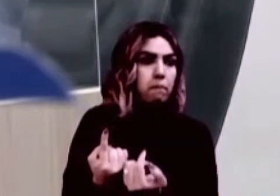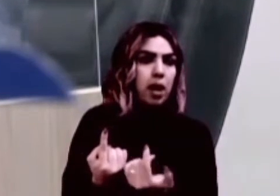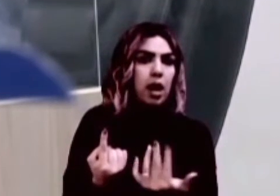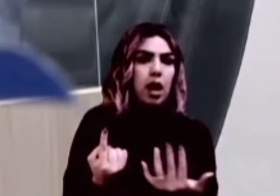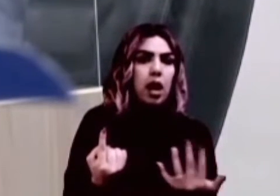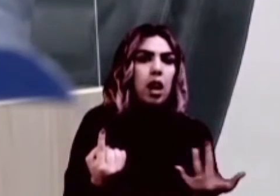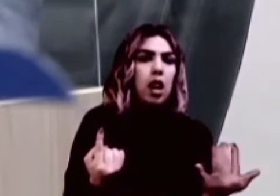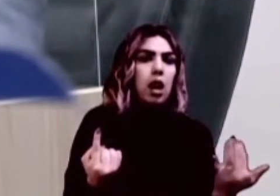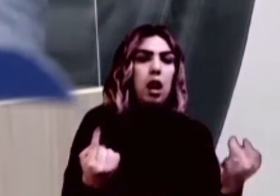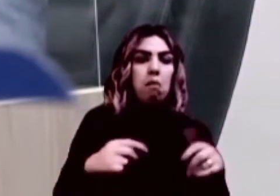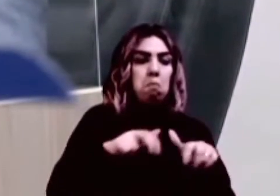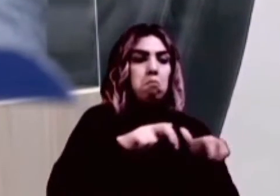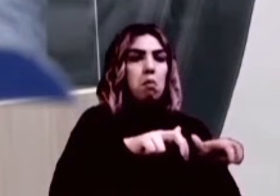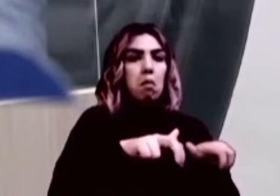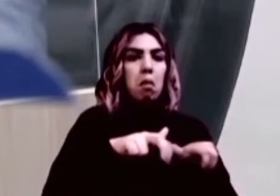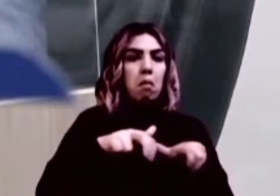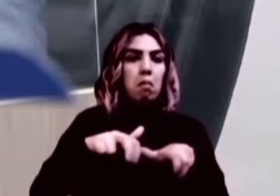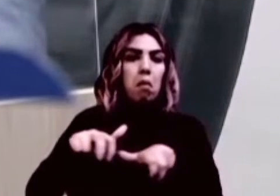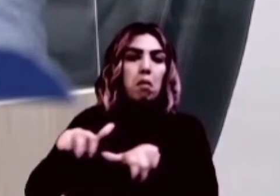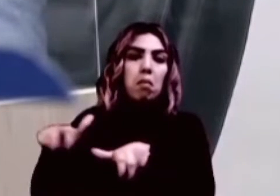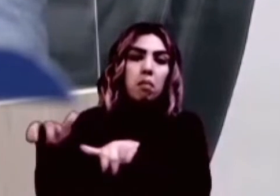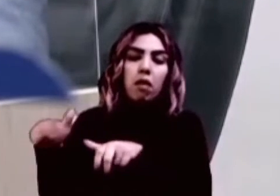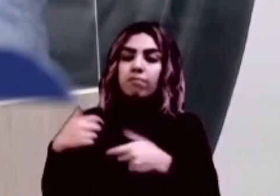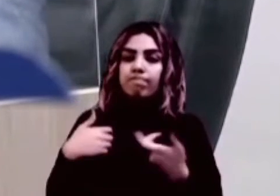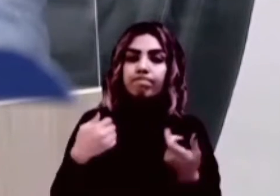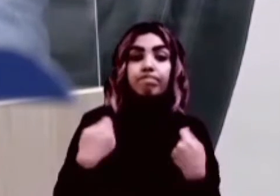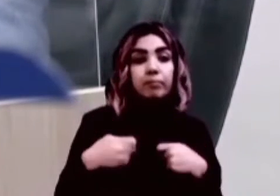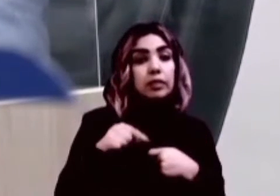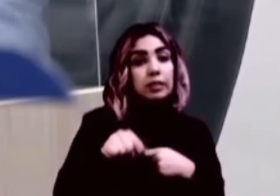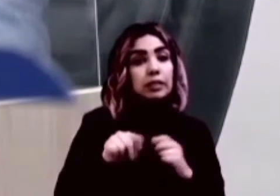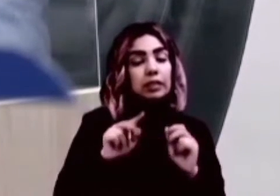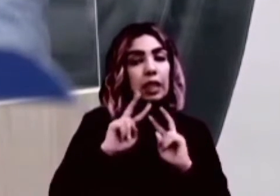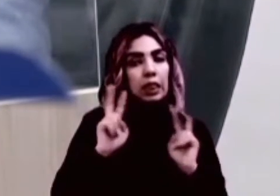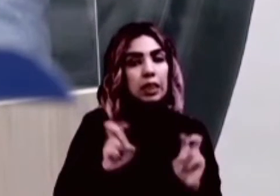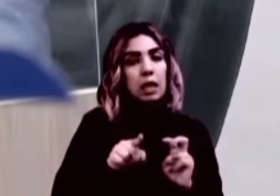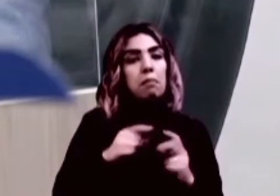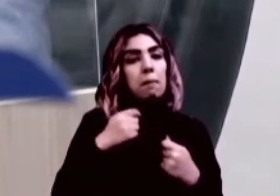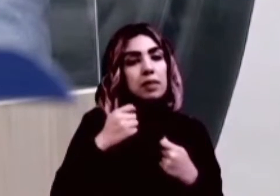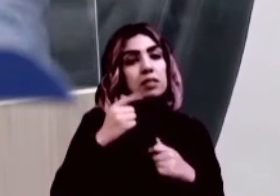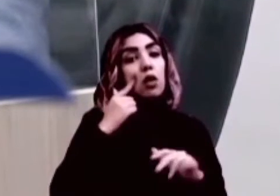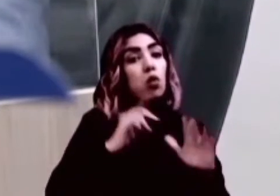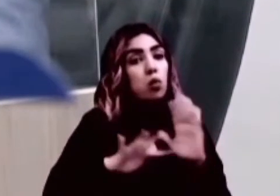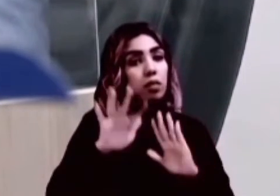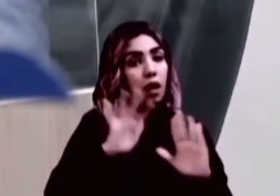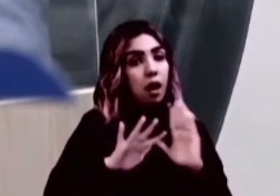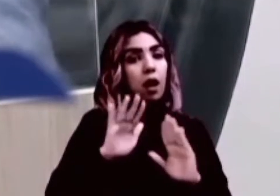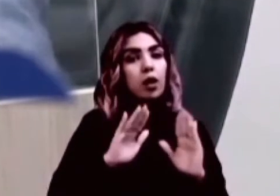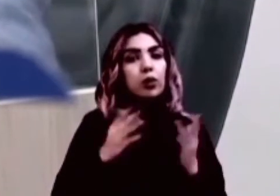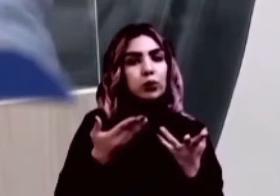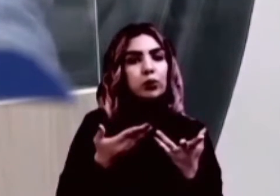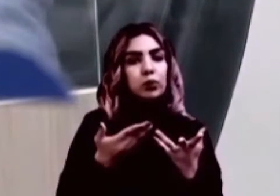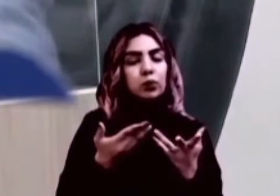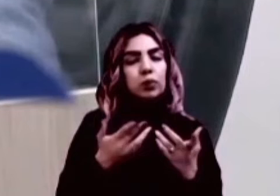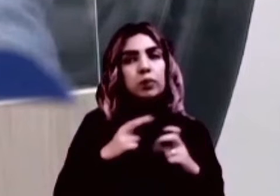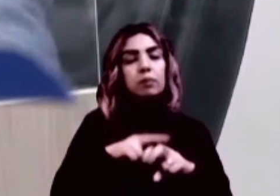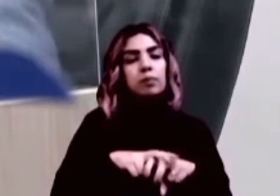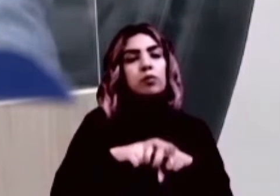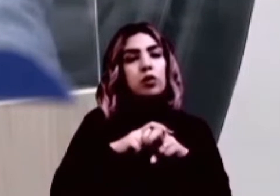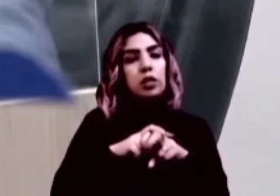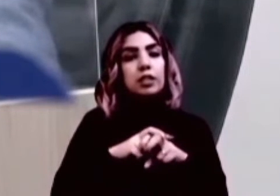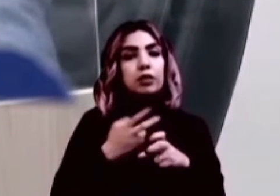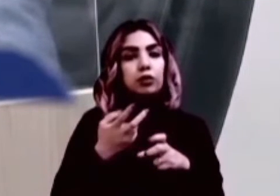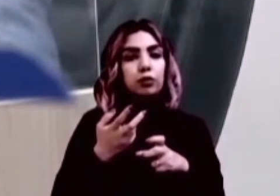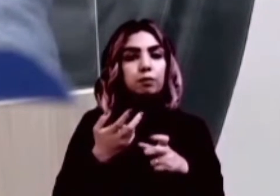das Palmeiras, e a manutenção na rede de esgoto no mesmo bairro, assim como um radar de velocidade e podas